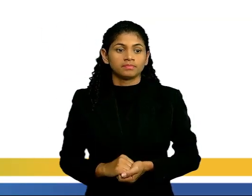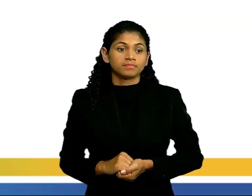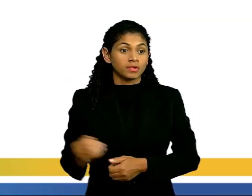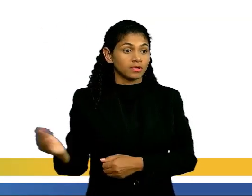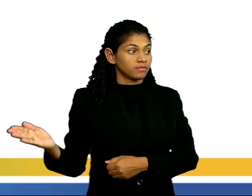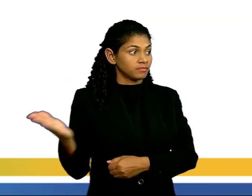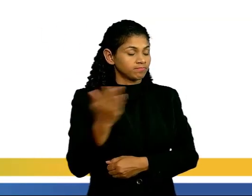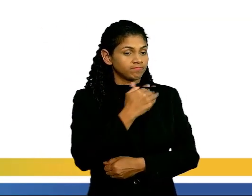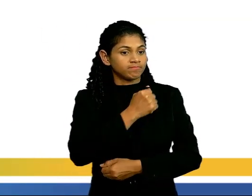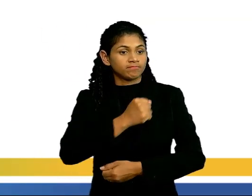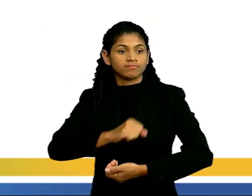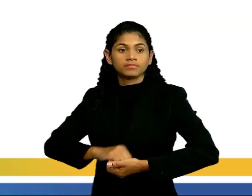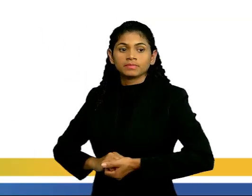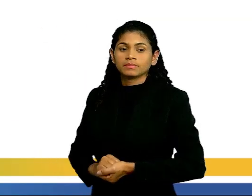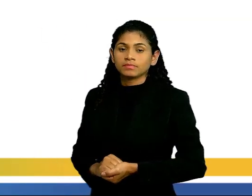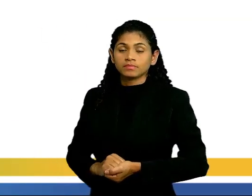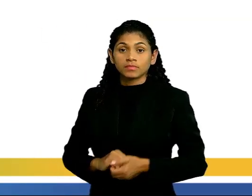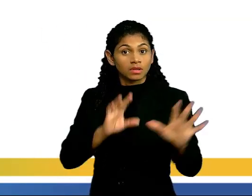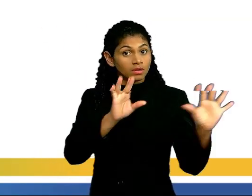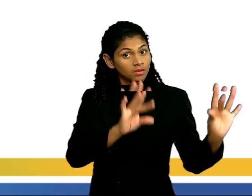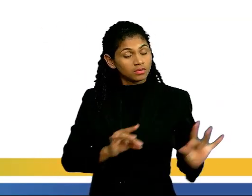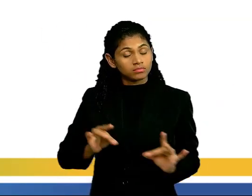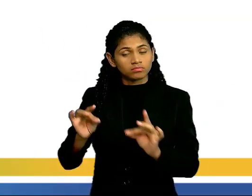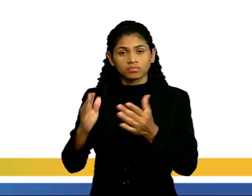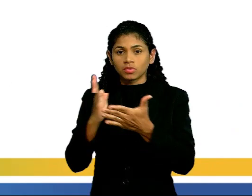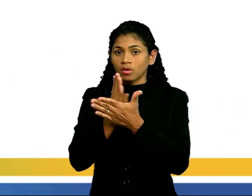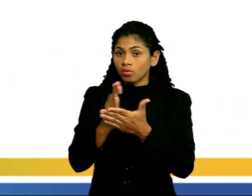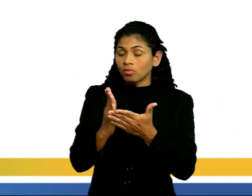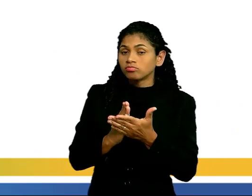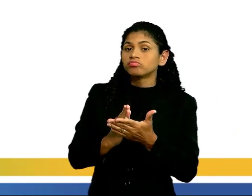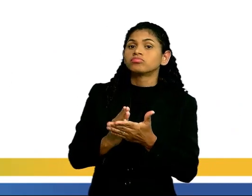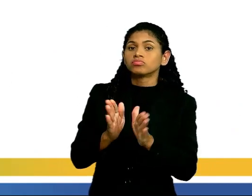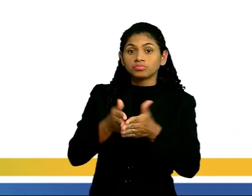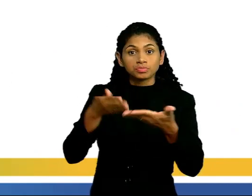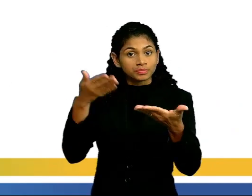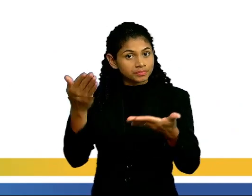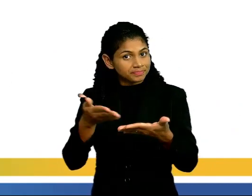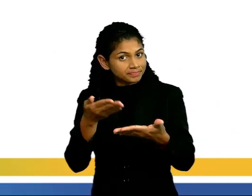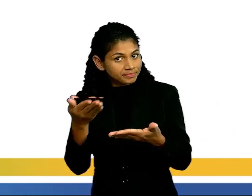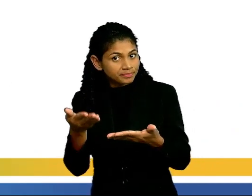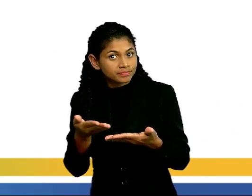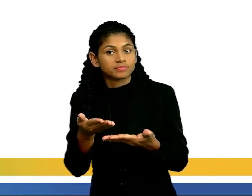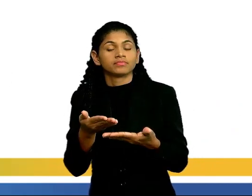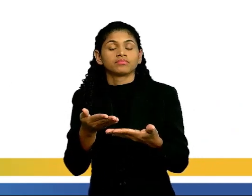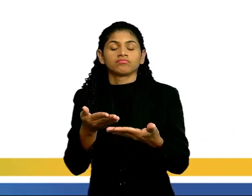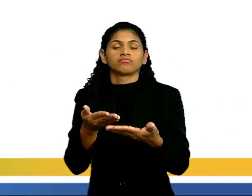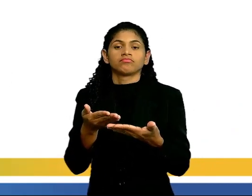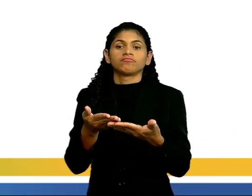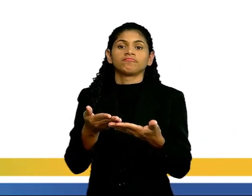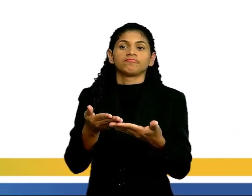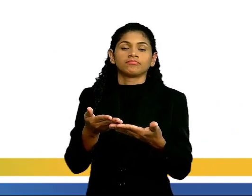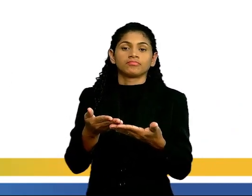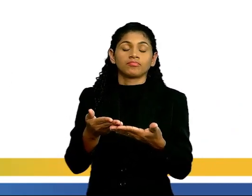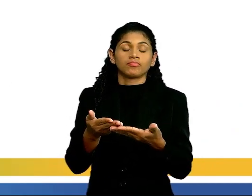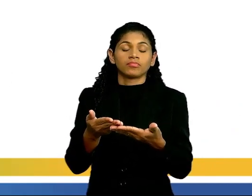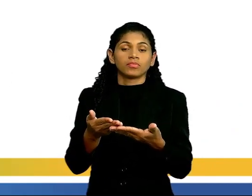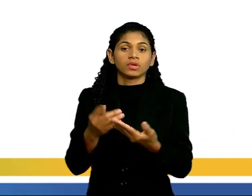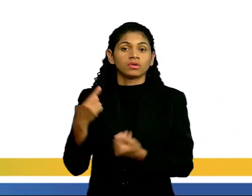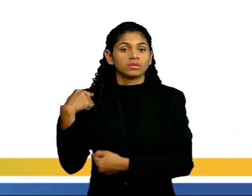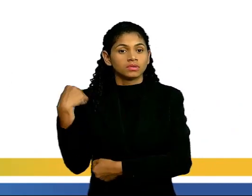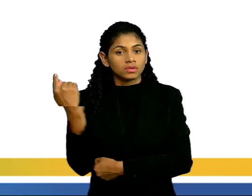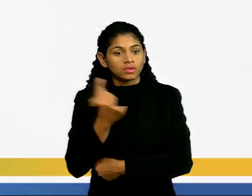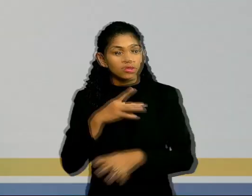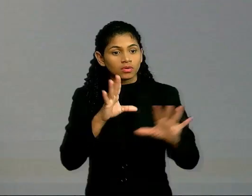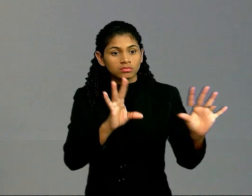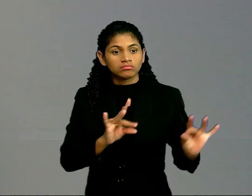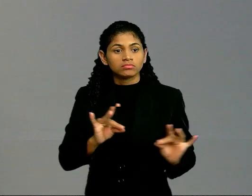Vamos lá. Então aqui eu trouxe para vocês algumas obras. Logicamente nós vamos trazer aí